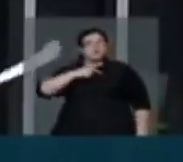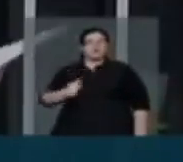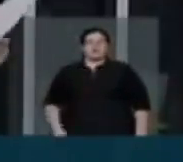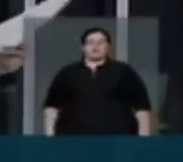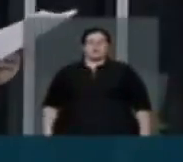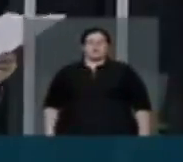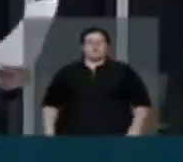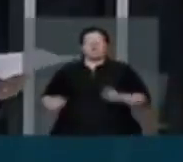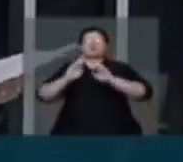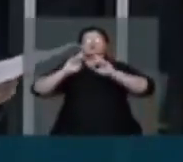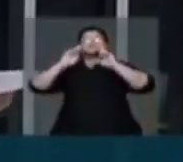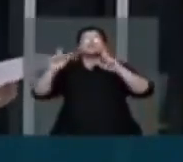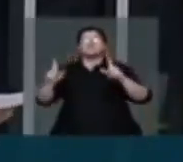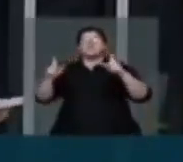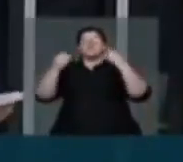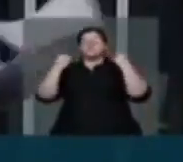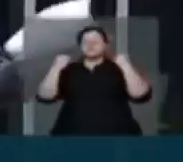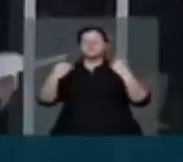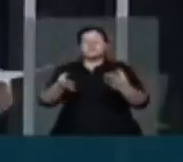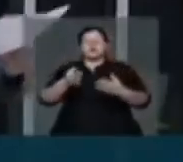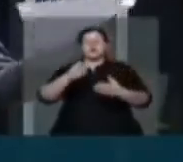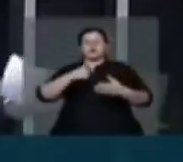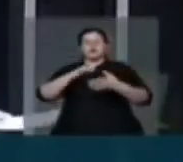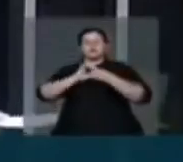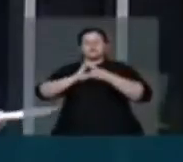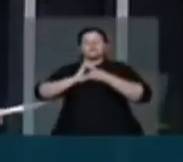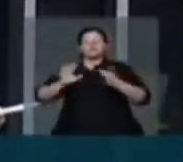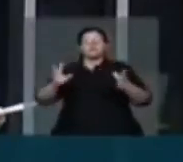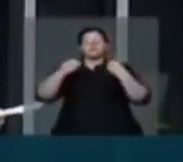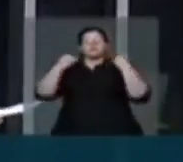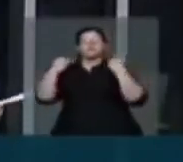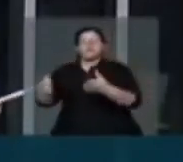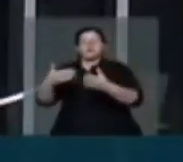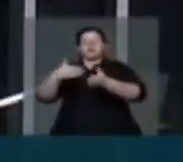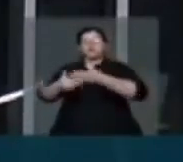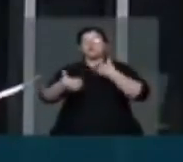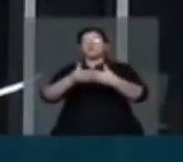É diferente do dar de espontânea vontade ou contribuir com qualquer instituição religiosa.